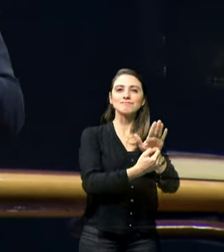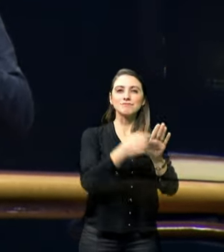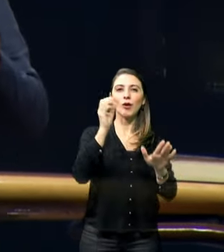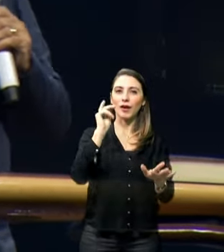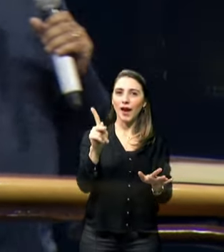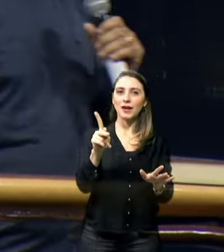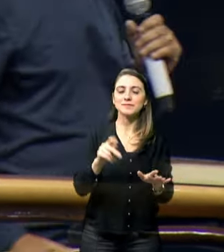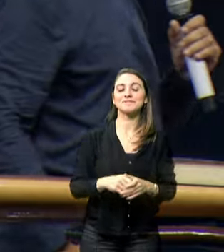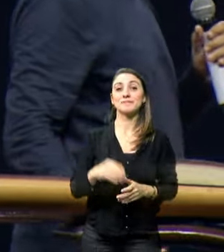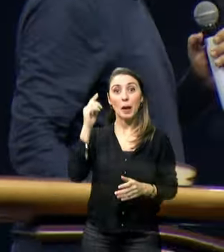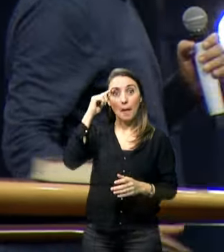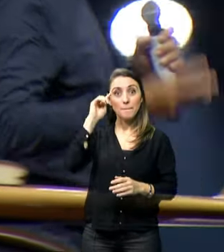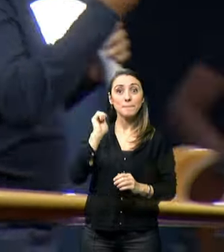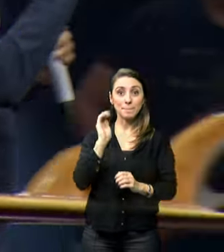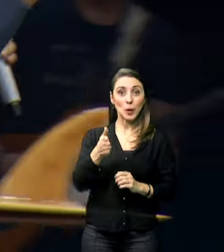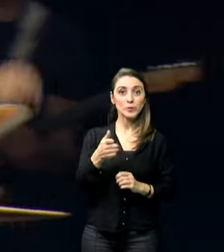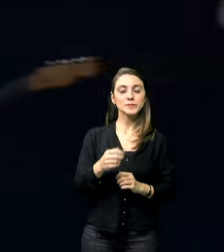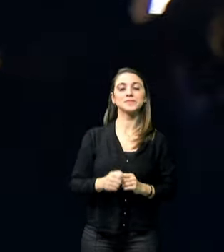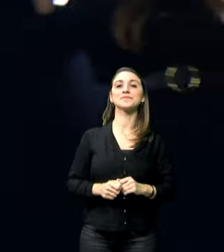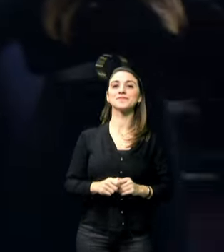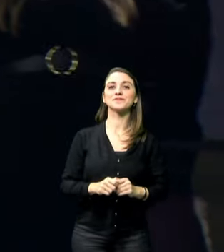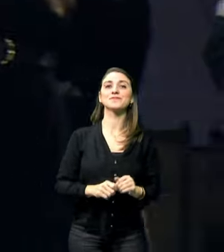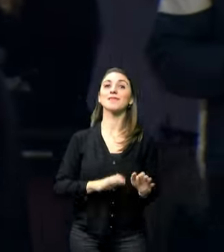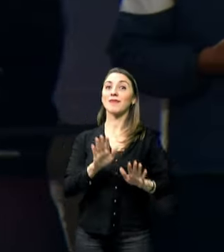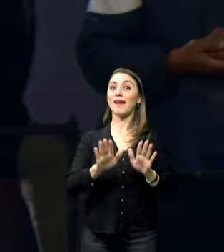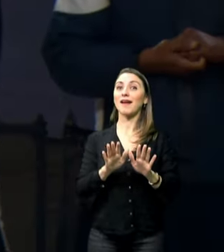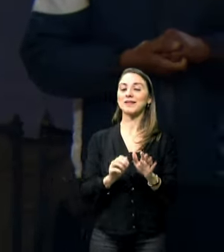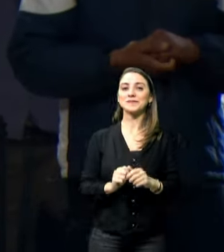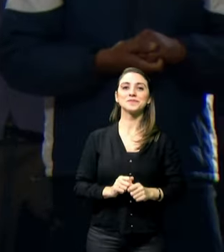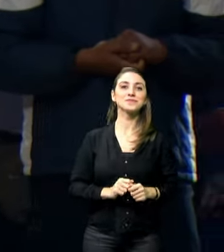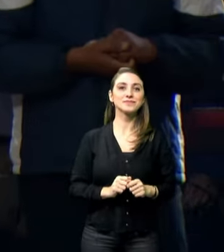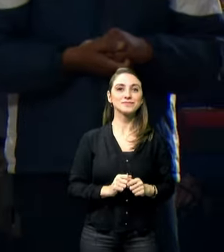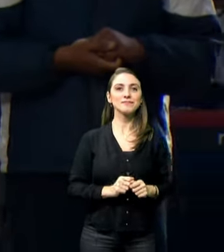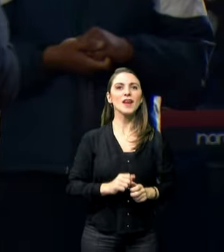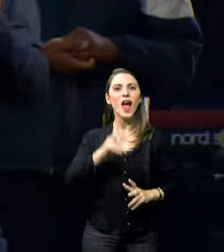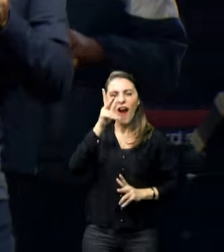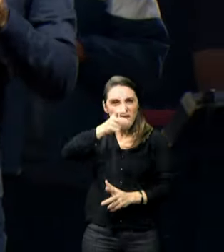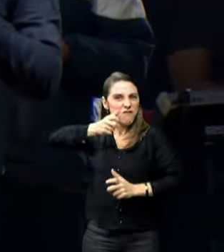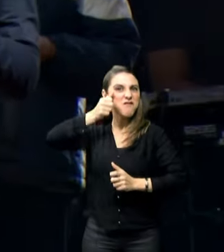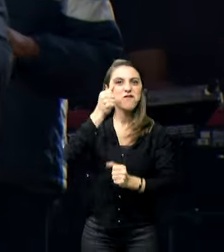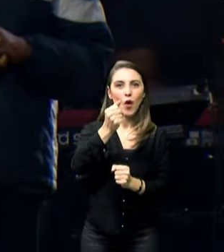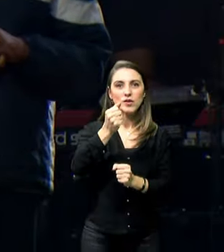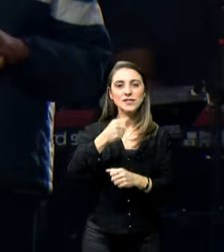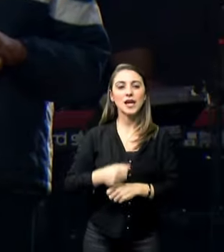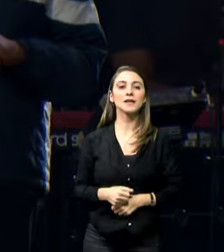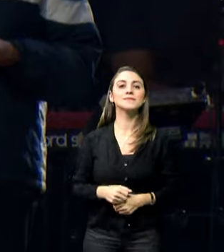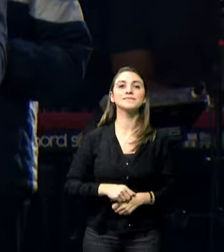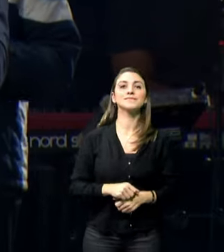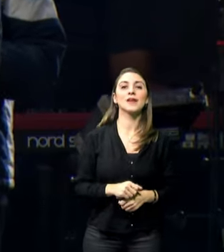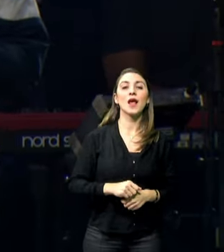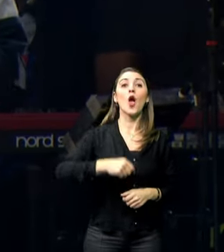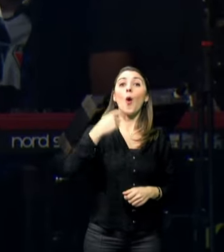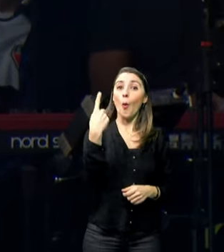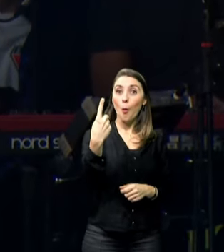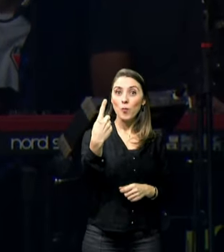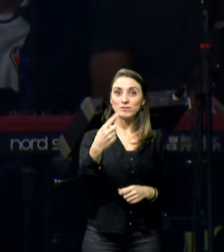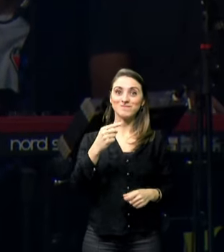Pensou? Então eu vou contar um, dois, três no já, hein? De força. Vamos lá?